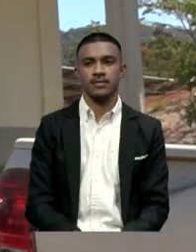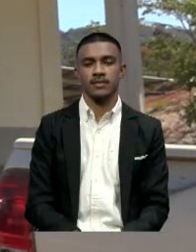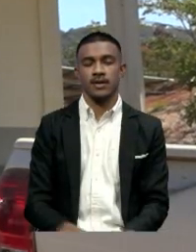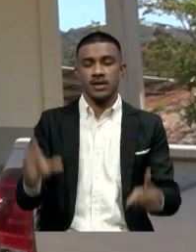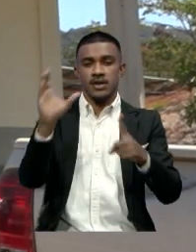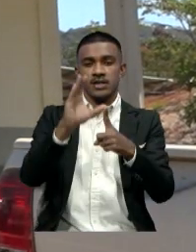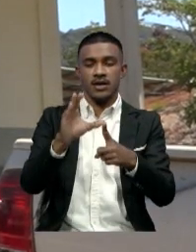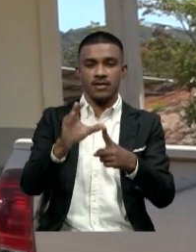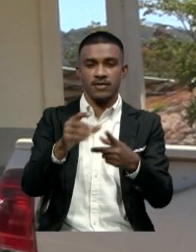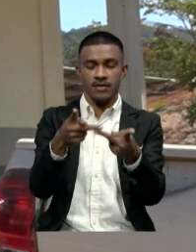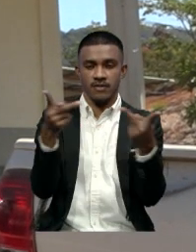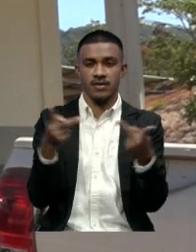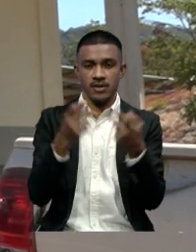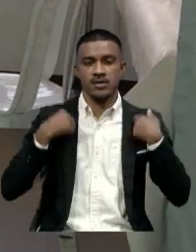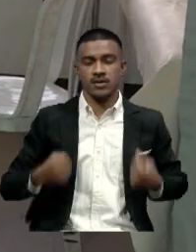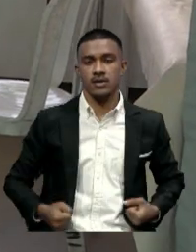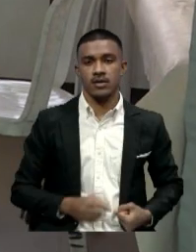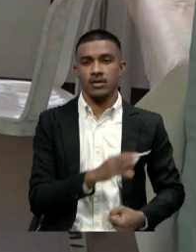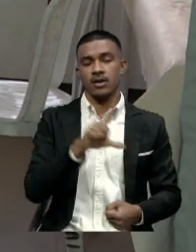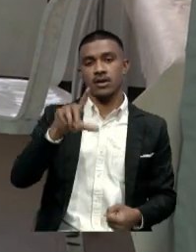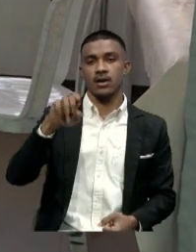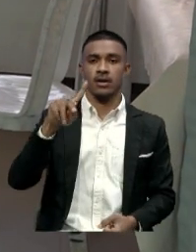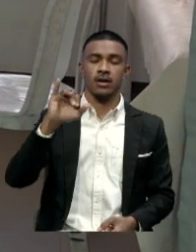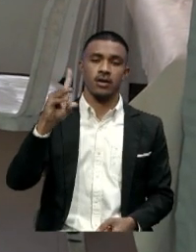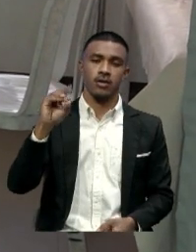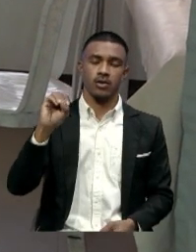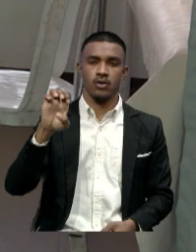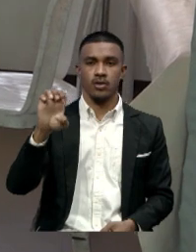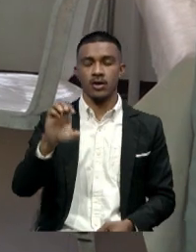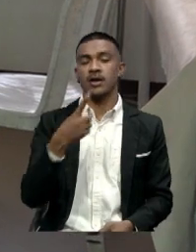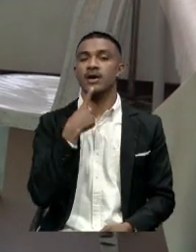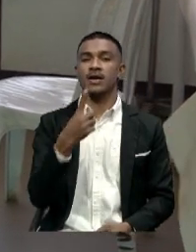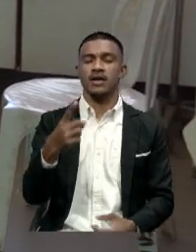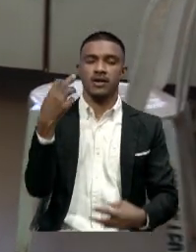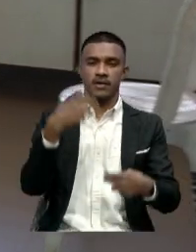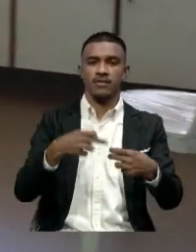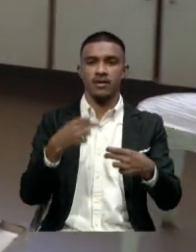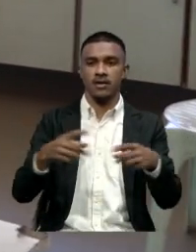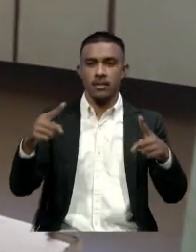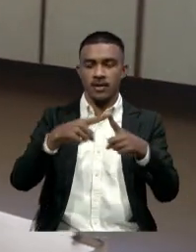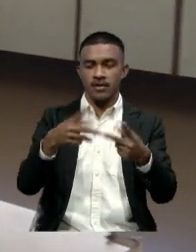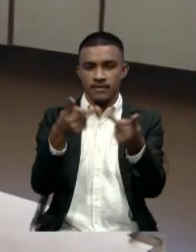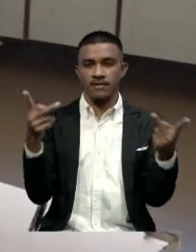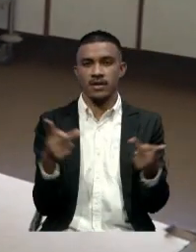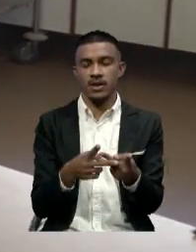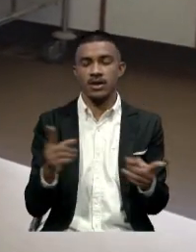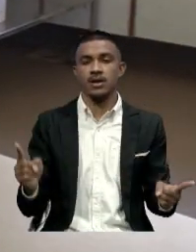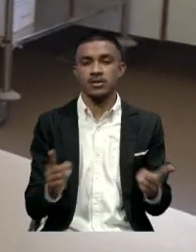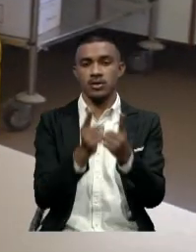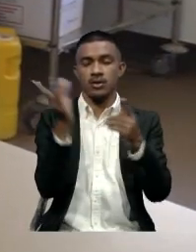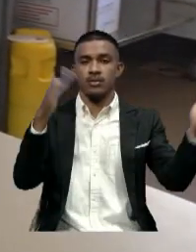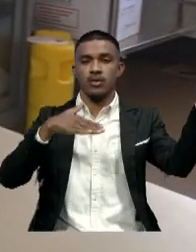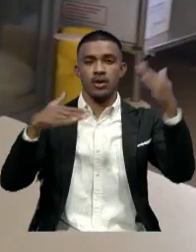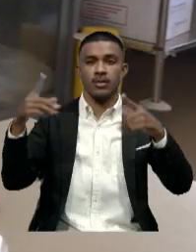Chefe Centro de Saúde Comunitária Lake Doe, município Aileu Hateten, minha parte preocupa, também centro, né, enfrenta problema de